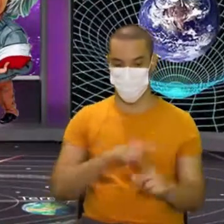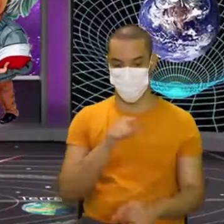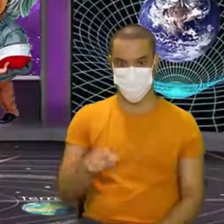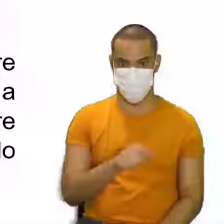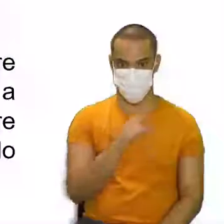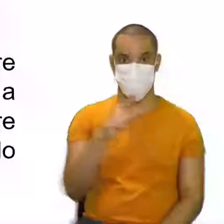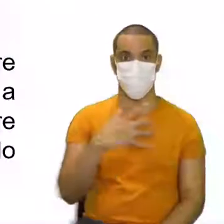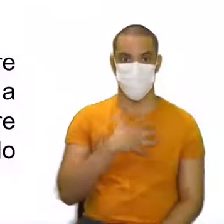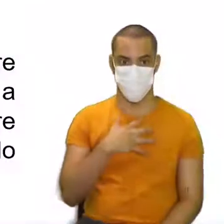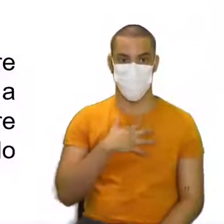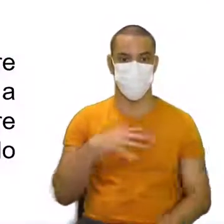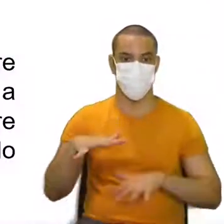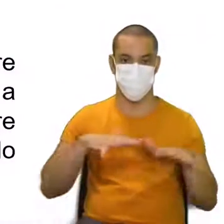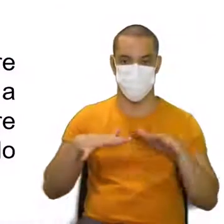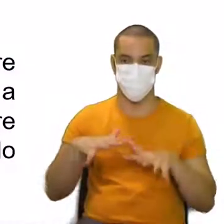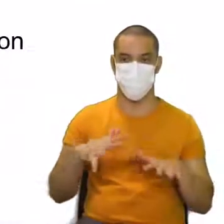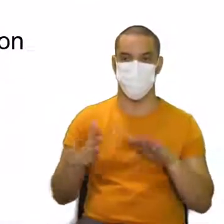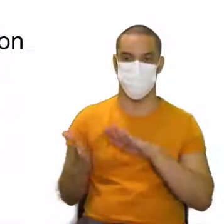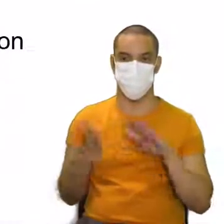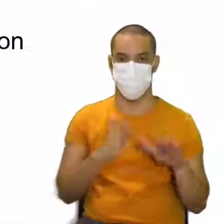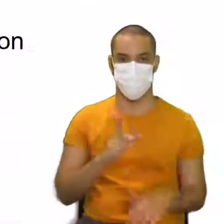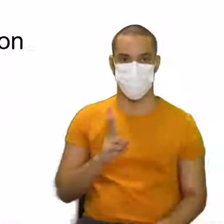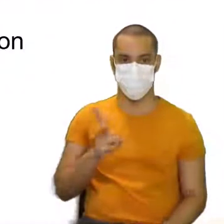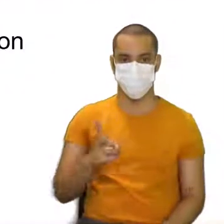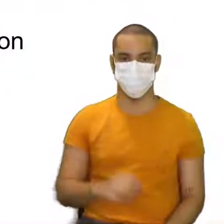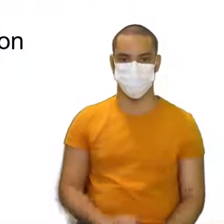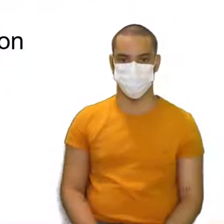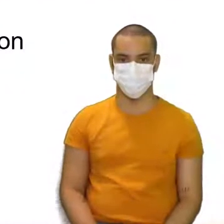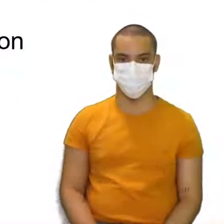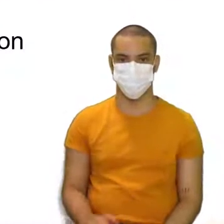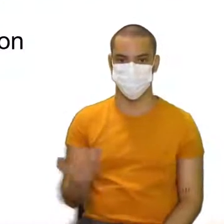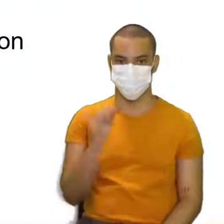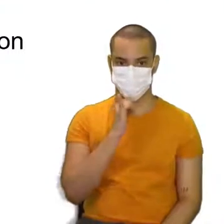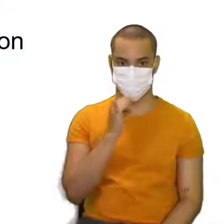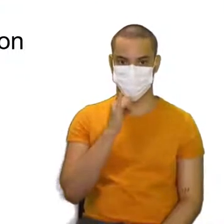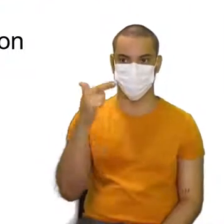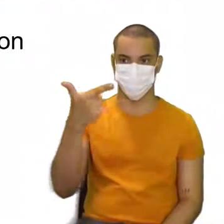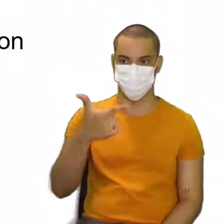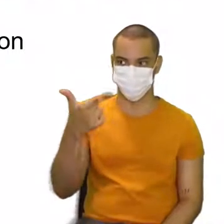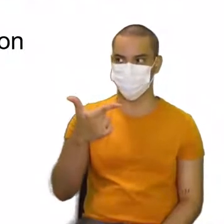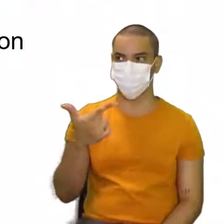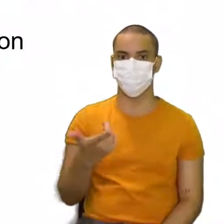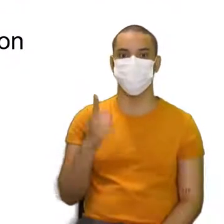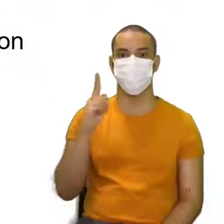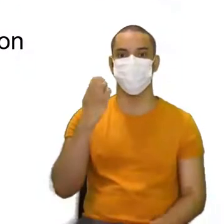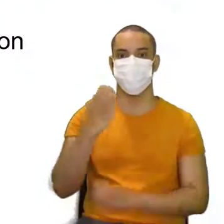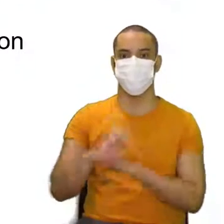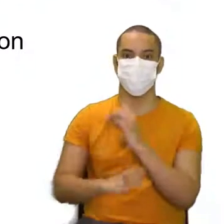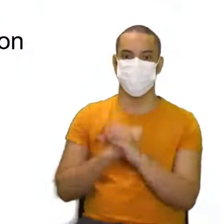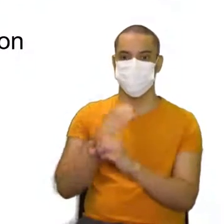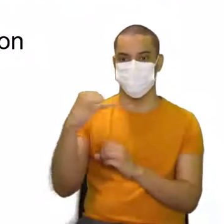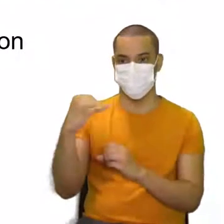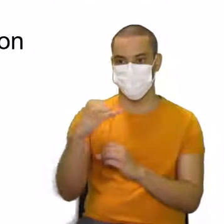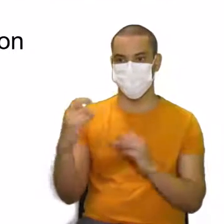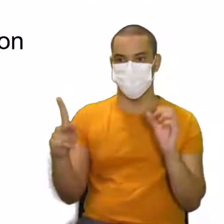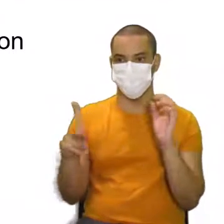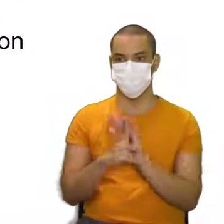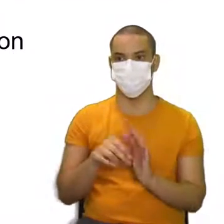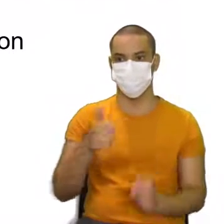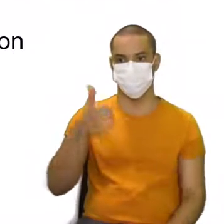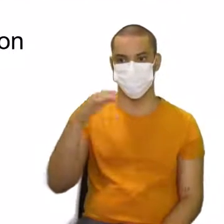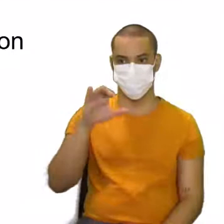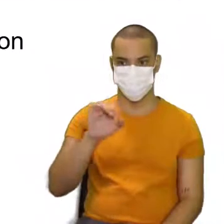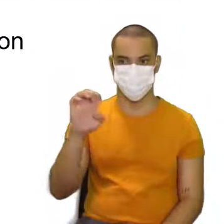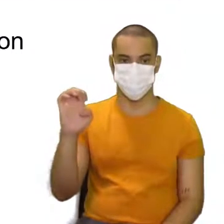movimentos vamos continuar lá Um Bom exemplo 2 Um elétron com energia cinética de